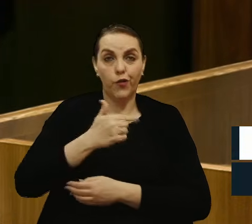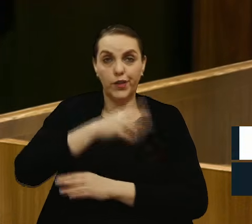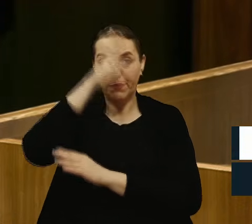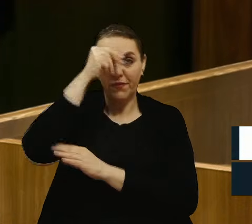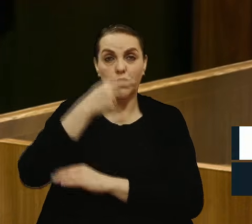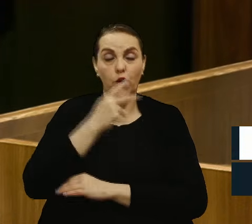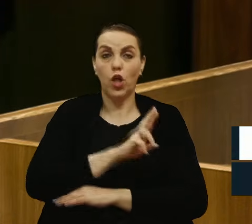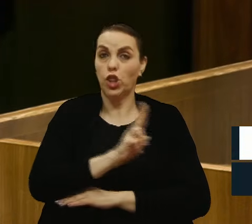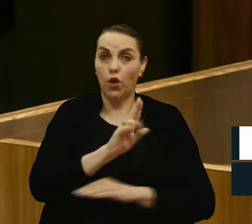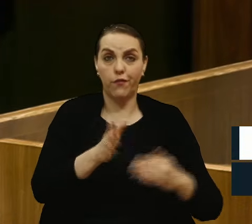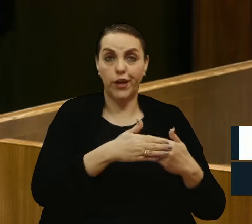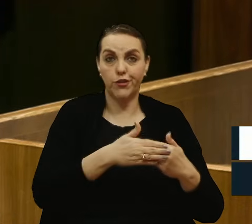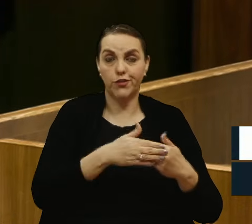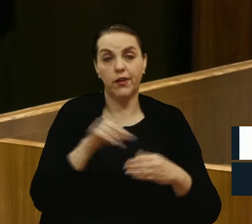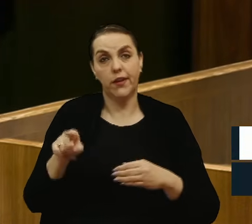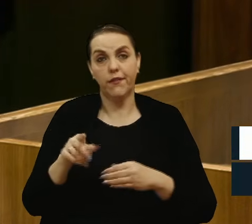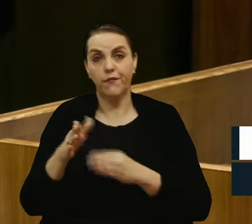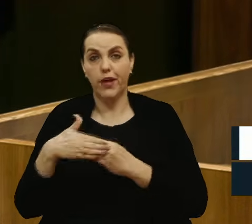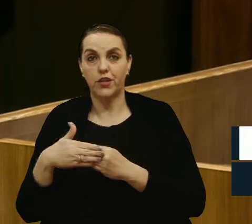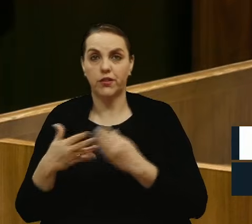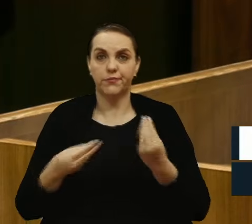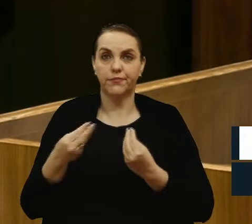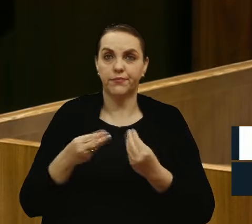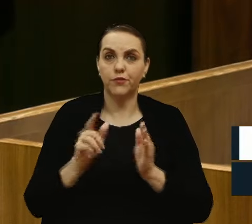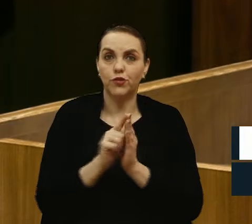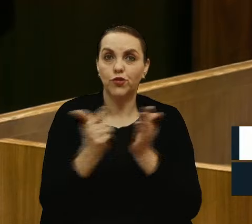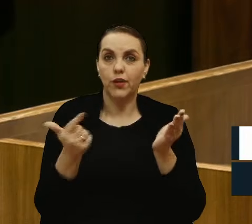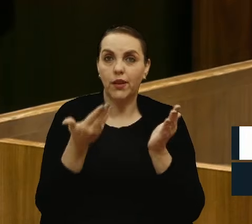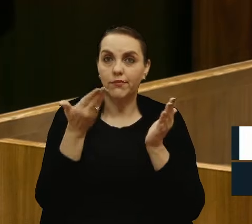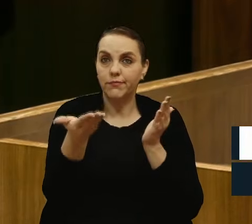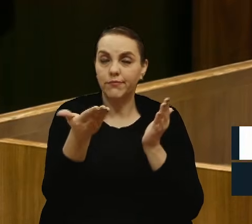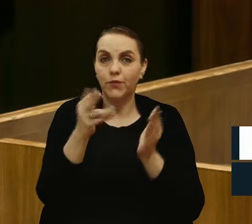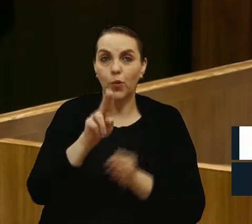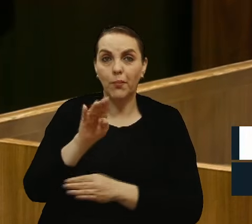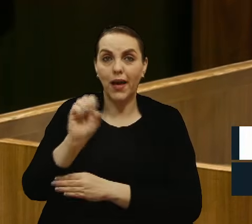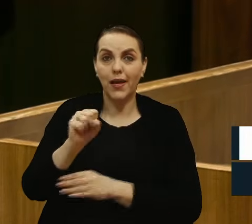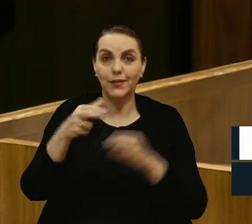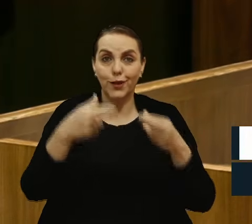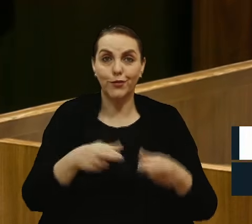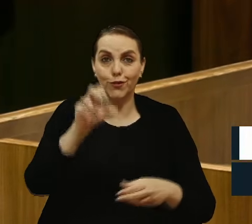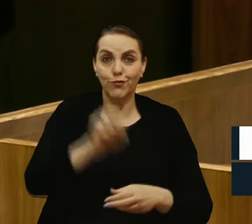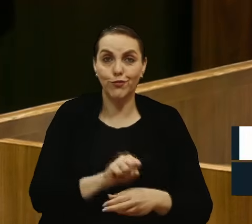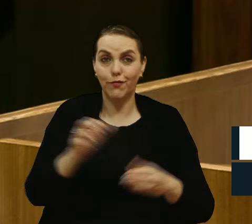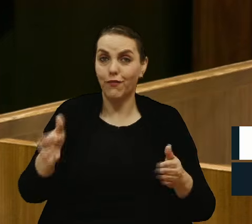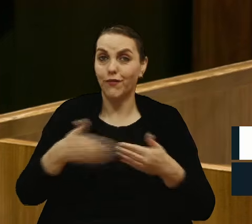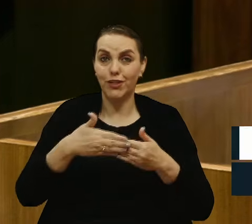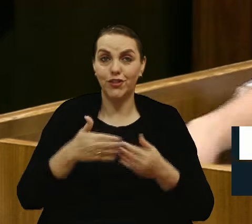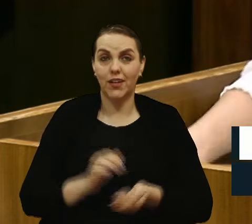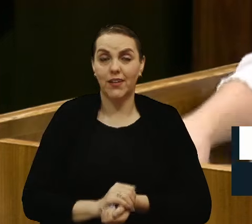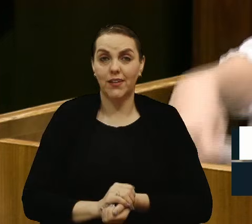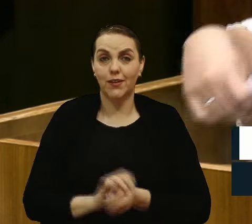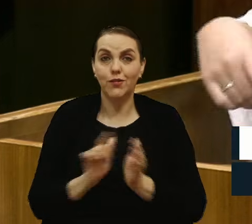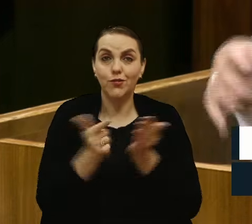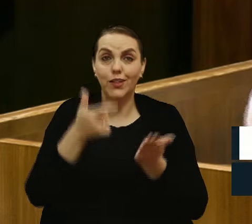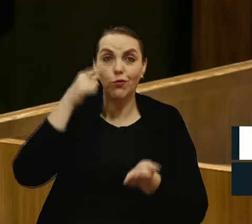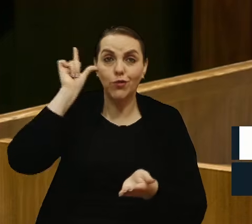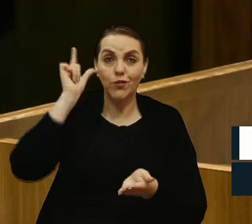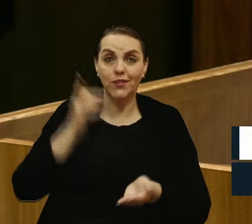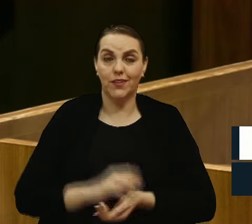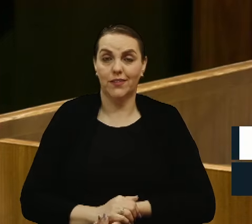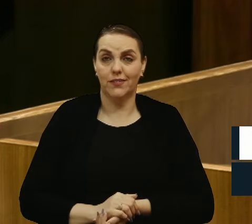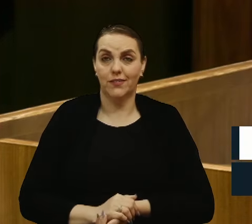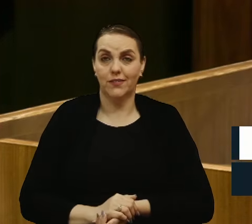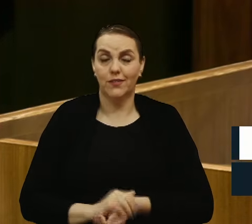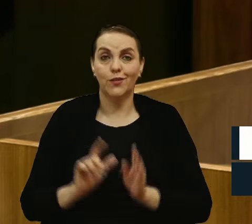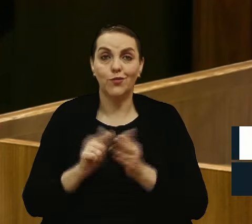o jornal. O UBS Alvorada da Zona Sul encerrará as atividades. Está no Jornal Pioneiro de ontem. Daí no Pioneiro